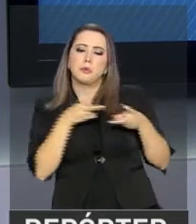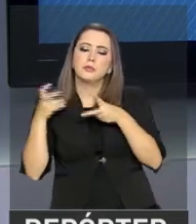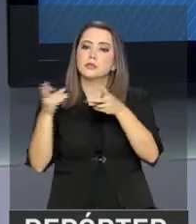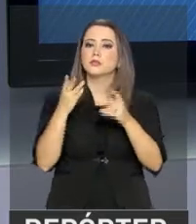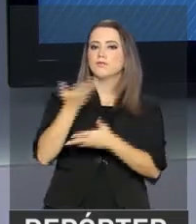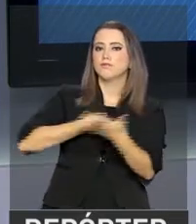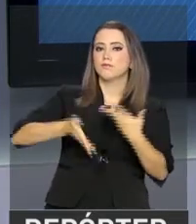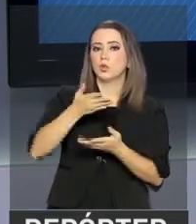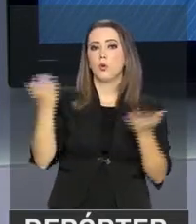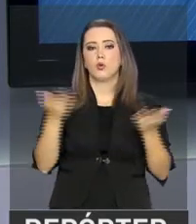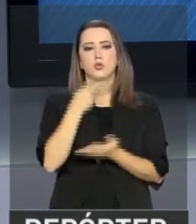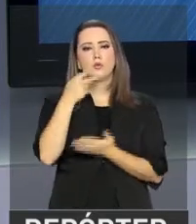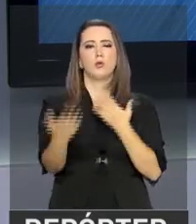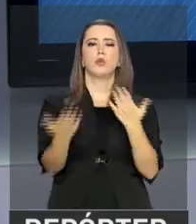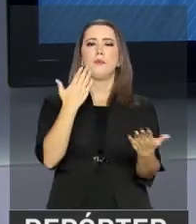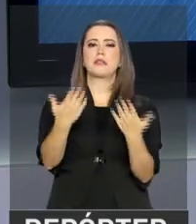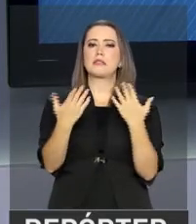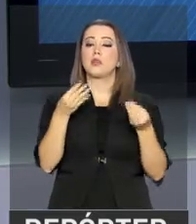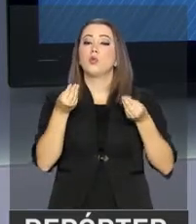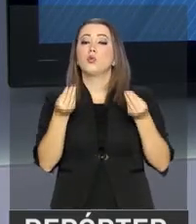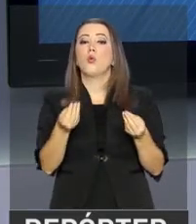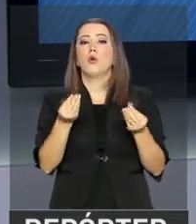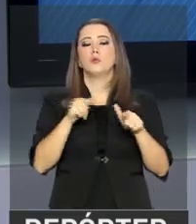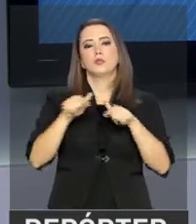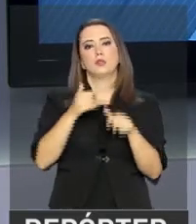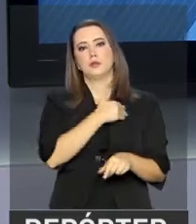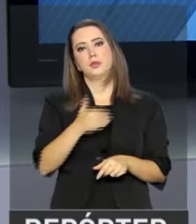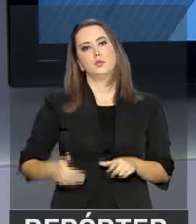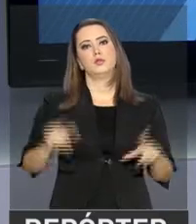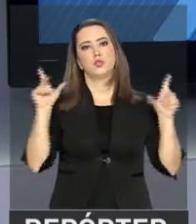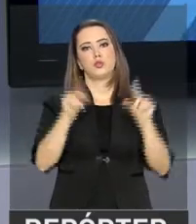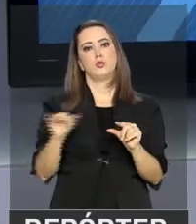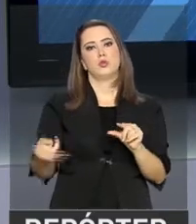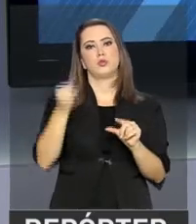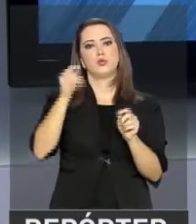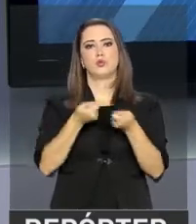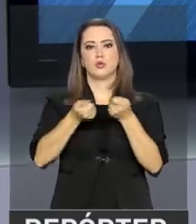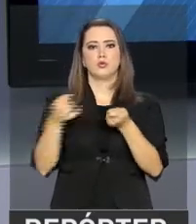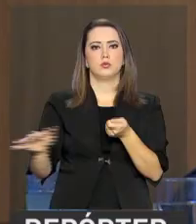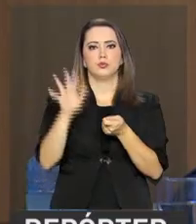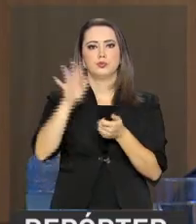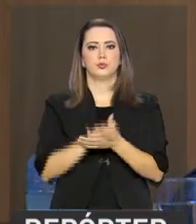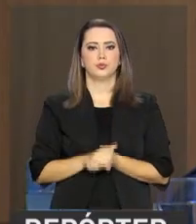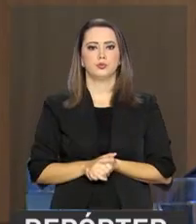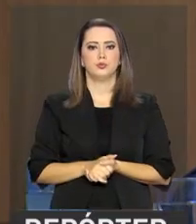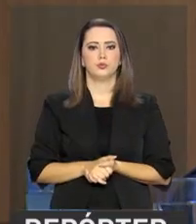ele fez hoje um balanço das ações do governo para reduzir os juros e controlar a inflação